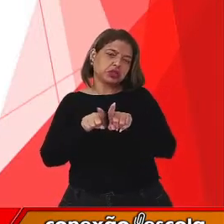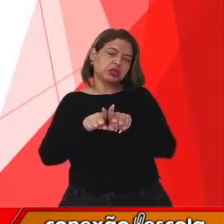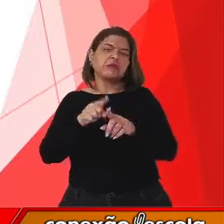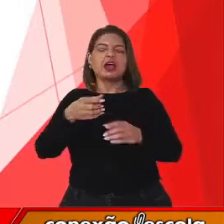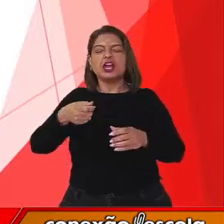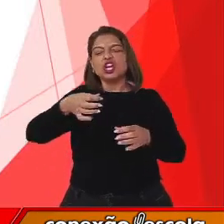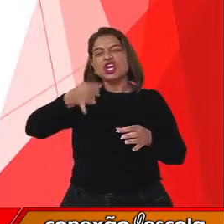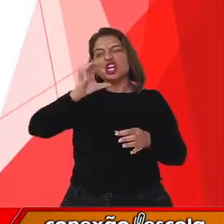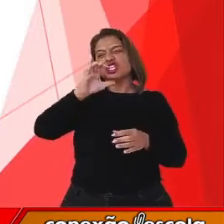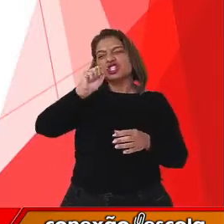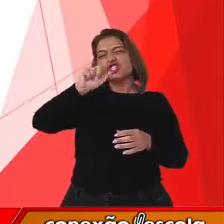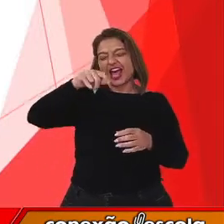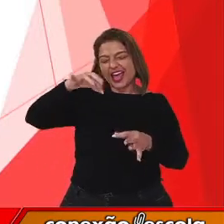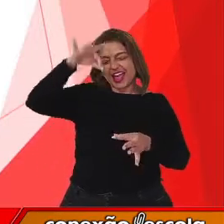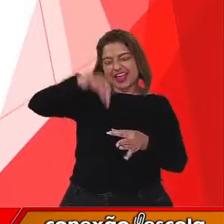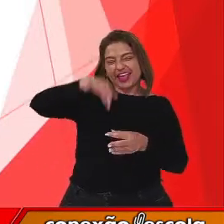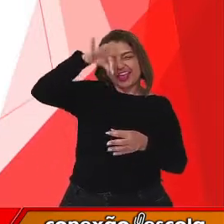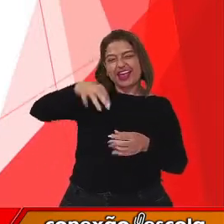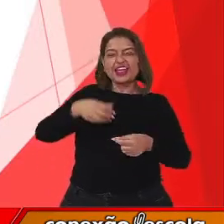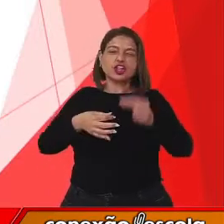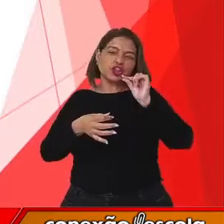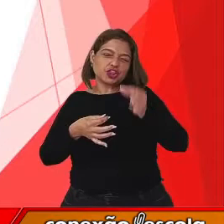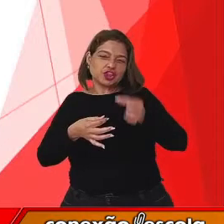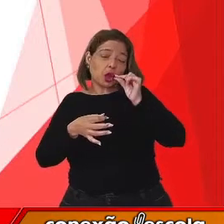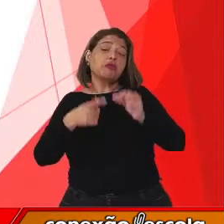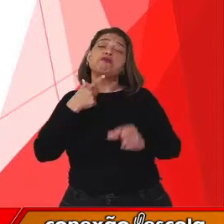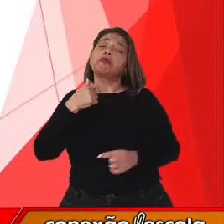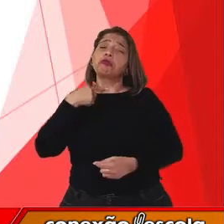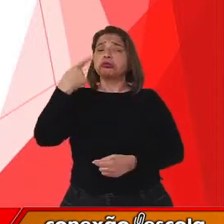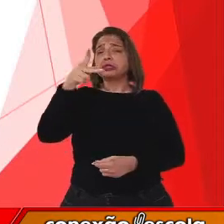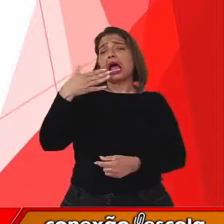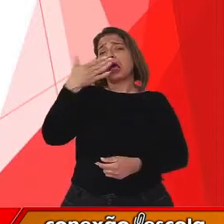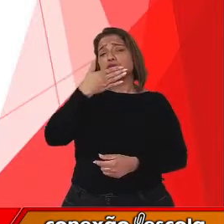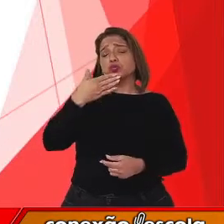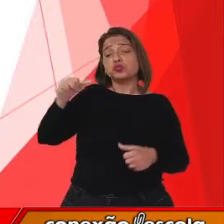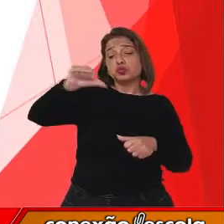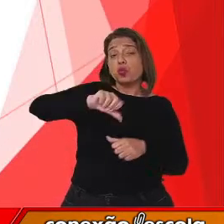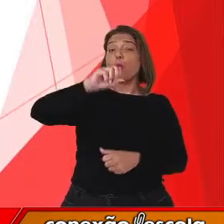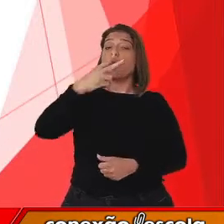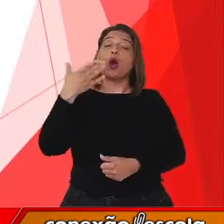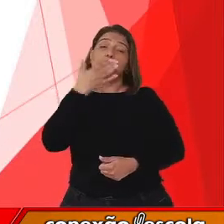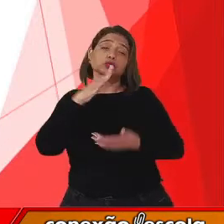chazinho de arroz doce. Se você quiser, pode ser com açúcar ou sem açúcar.